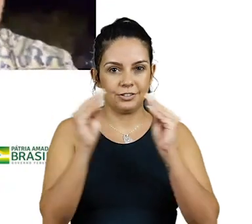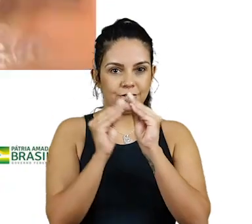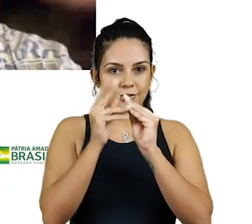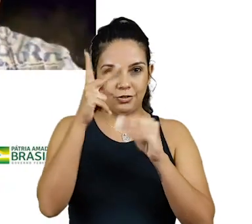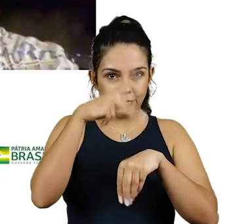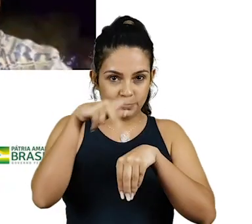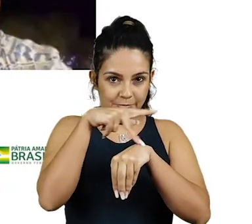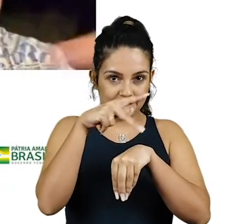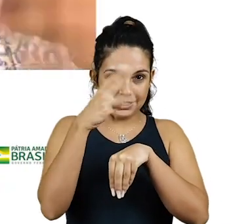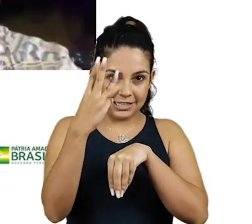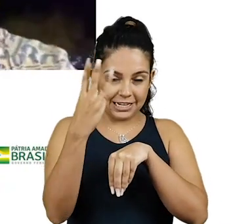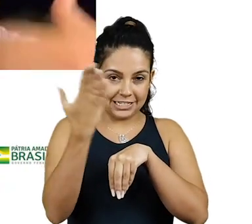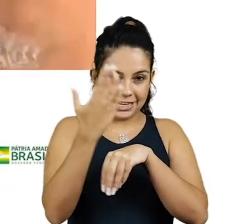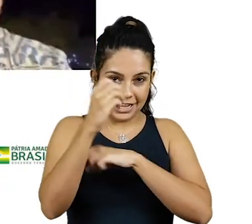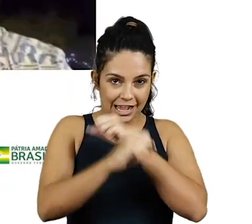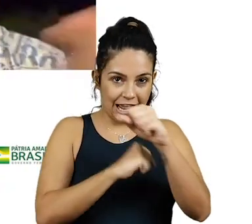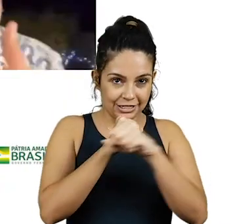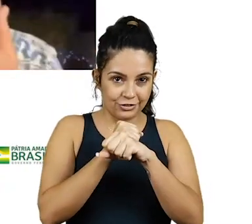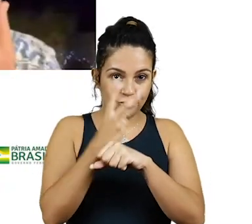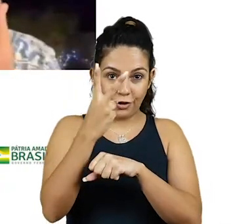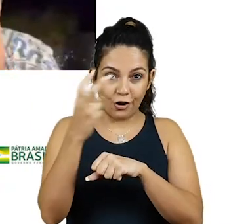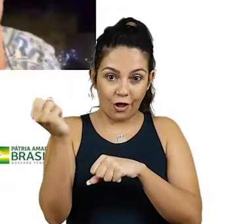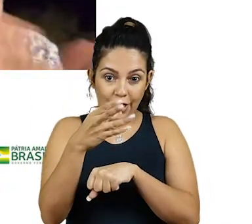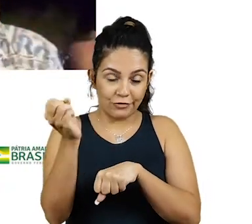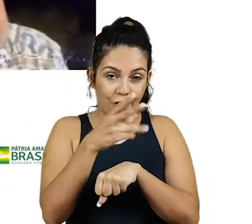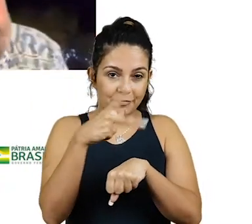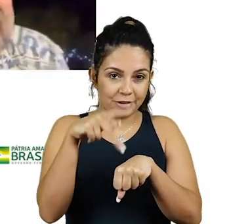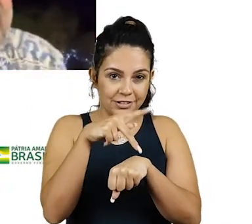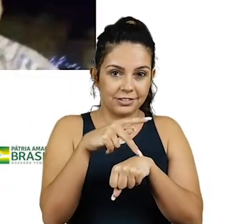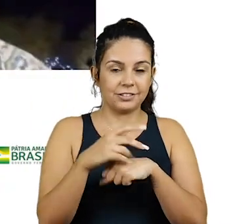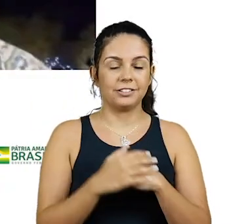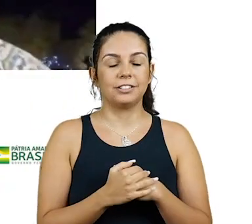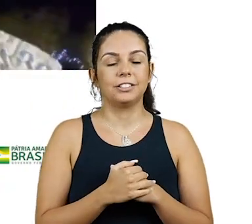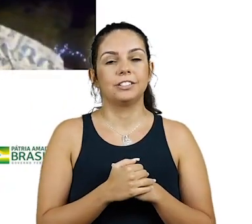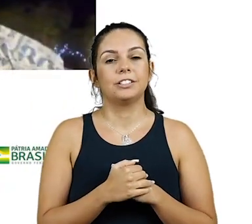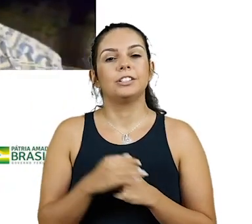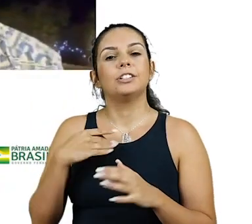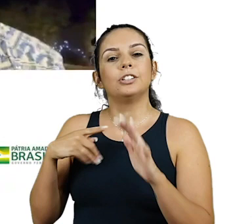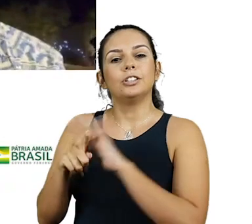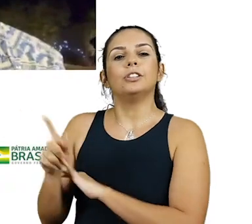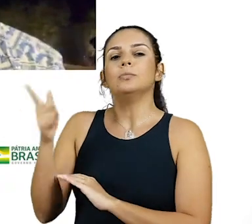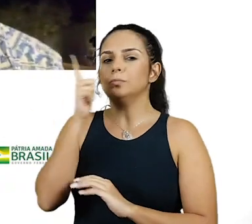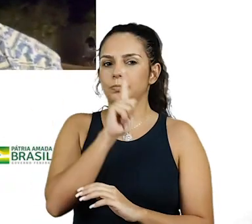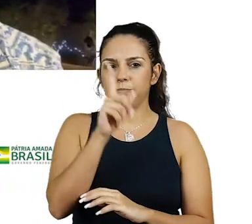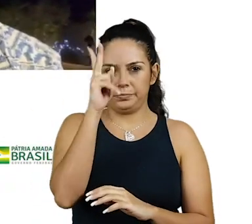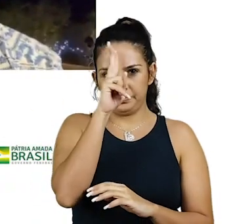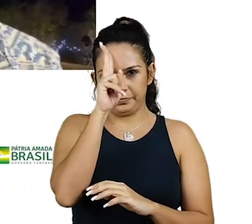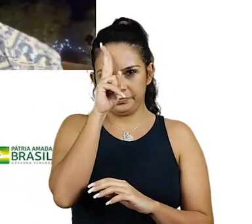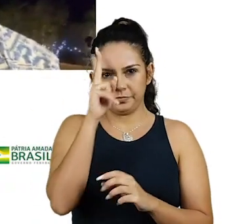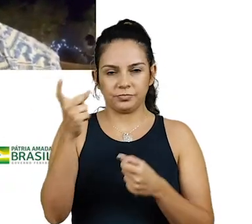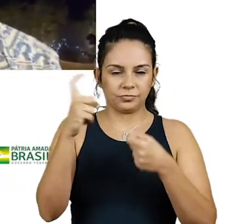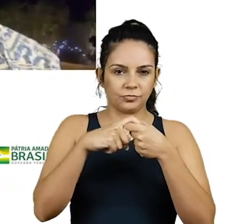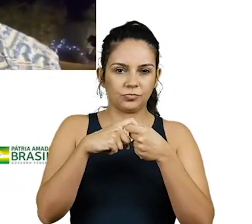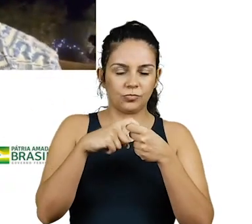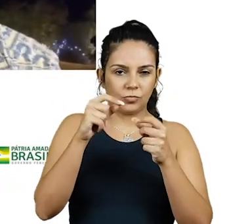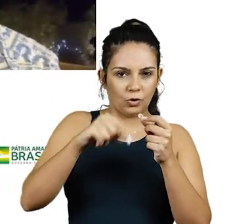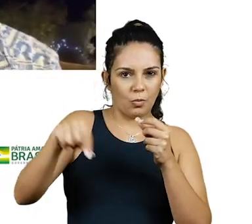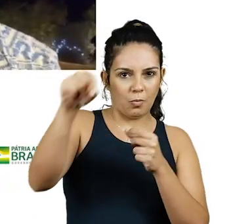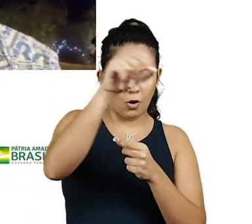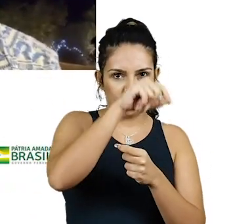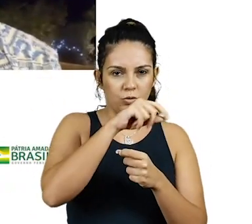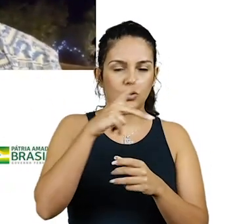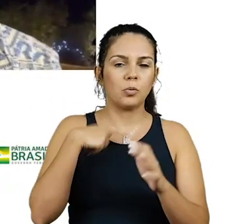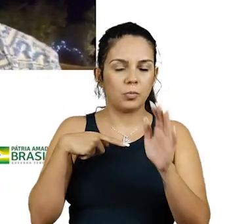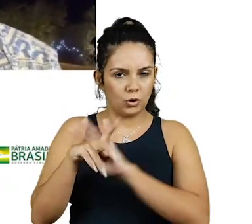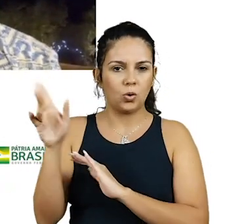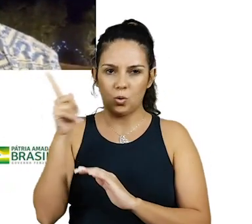2 países, 2 ou 3 a cada ano, 2 novos países, assim. Você conseguiu? Como é que estava a história da fantástica volta ao mundo? Você conseguiu todos?